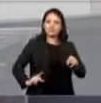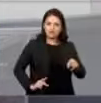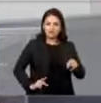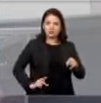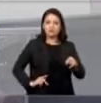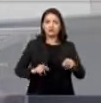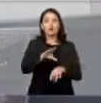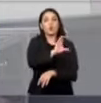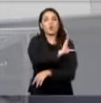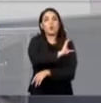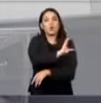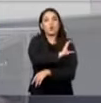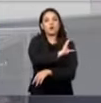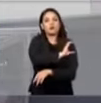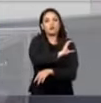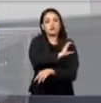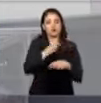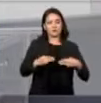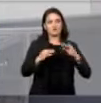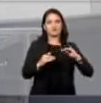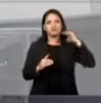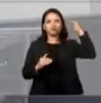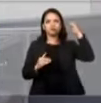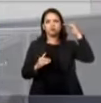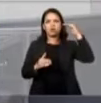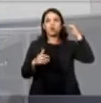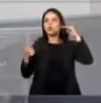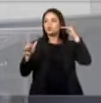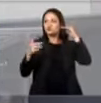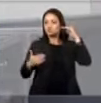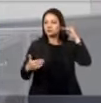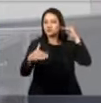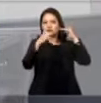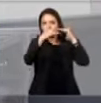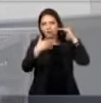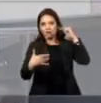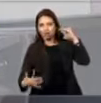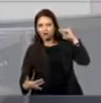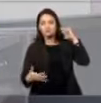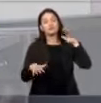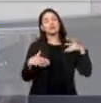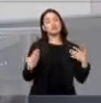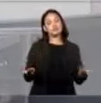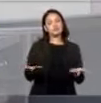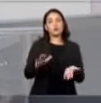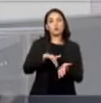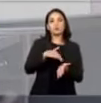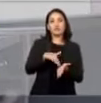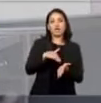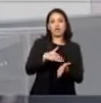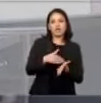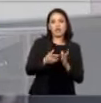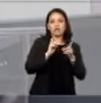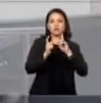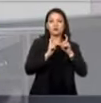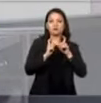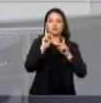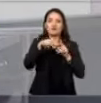os trabalhos dos outros ministérios. O secretário-executivo nada mais é do que uma espécie de